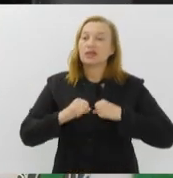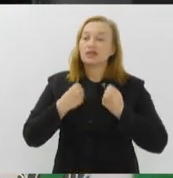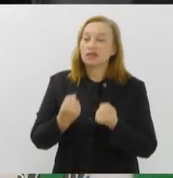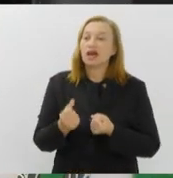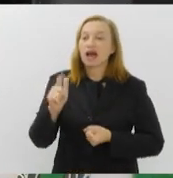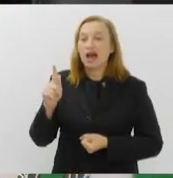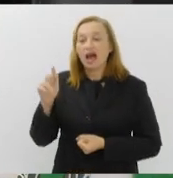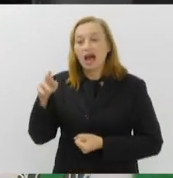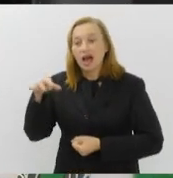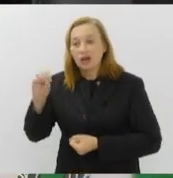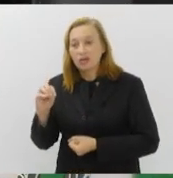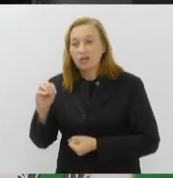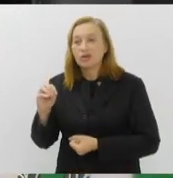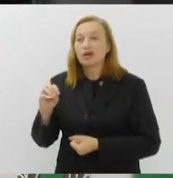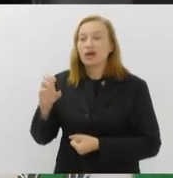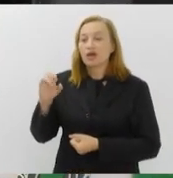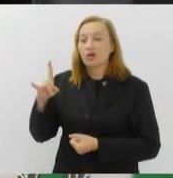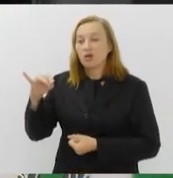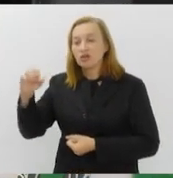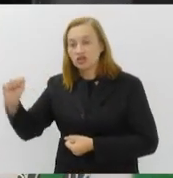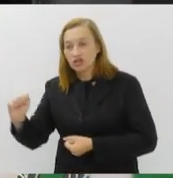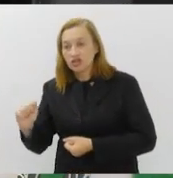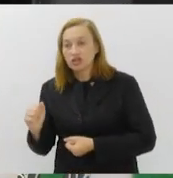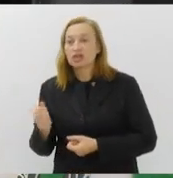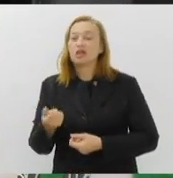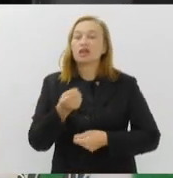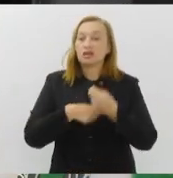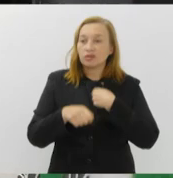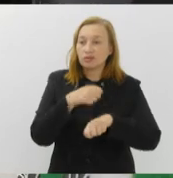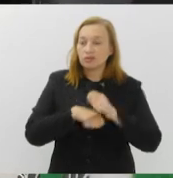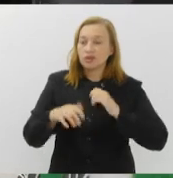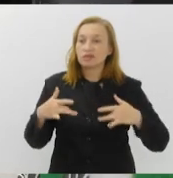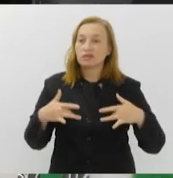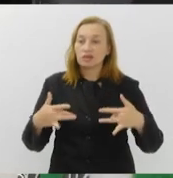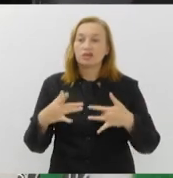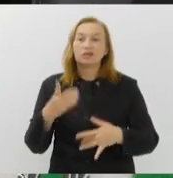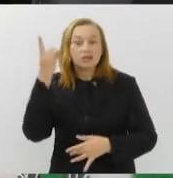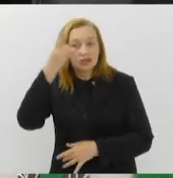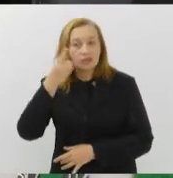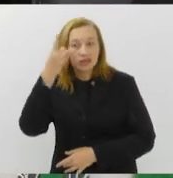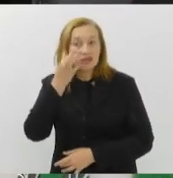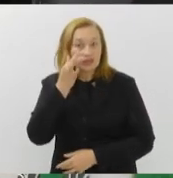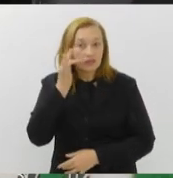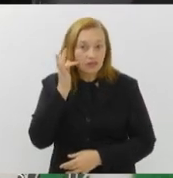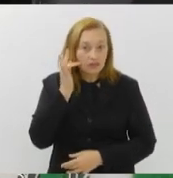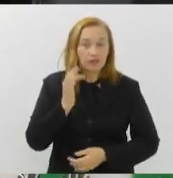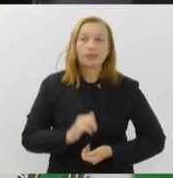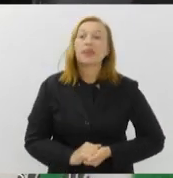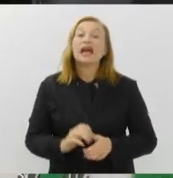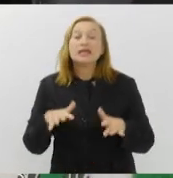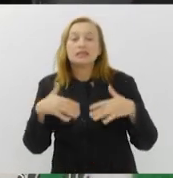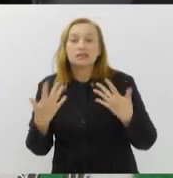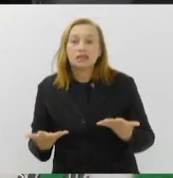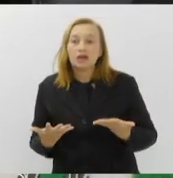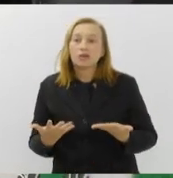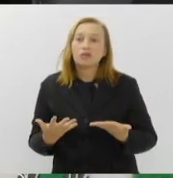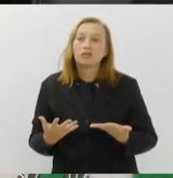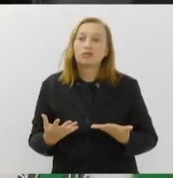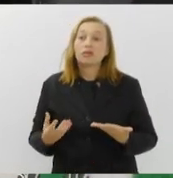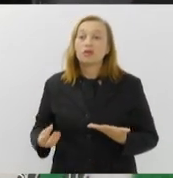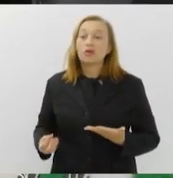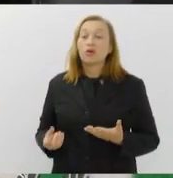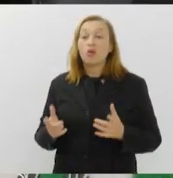e da Economia Solidária, pautada pelo deputado Flávio Serafini. Então, o que nos traz aqui